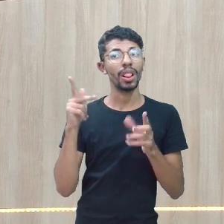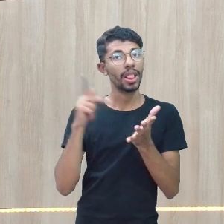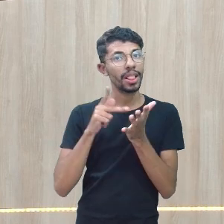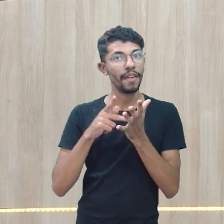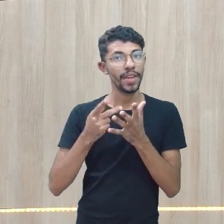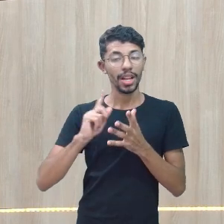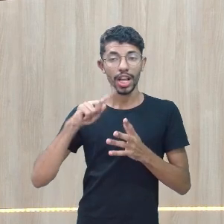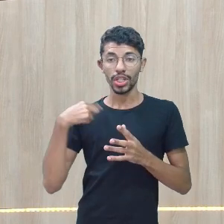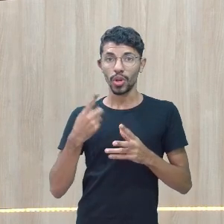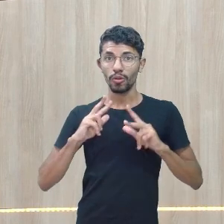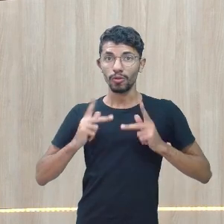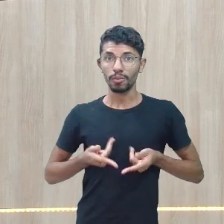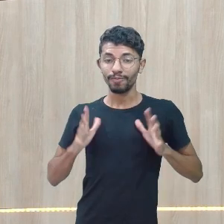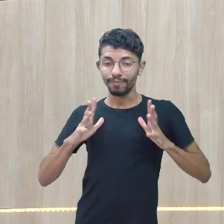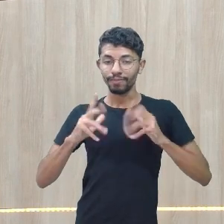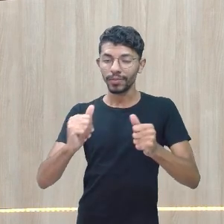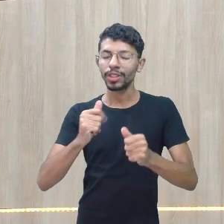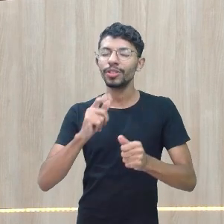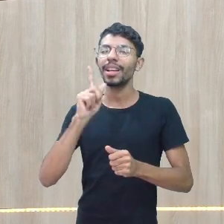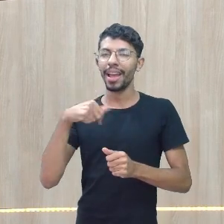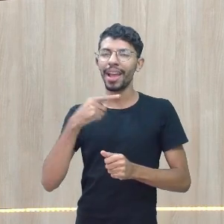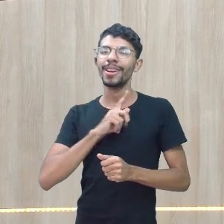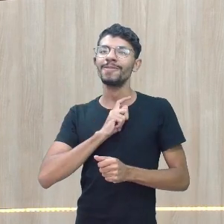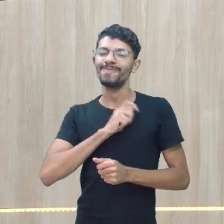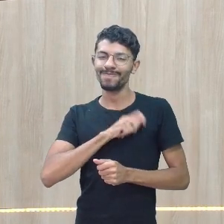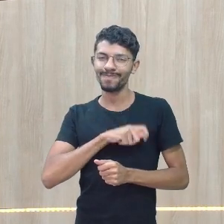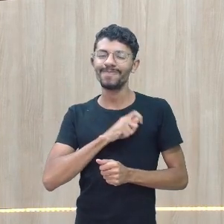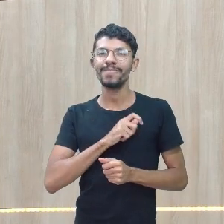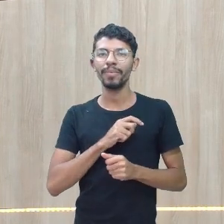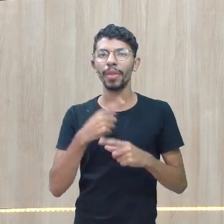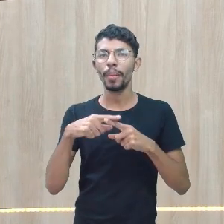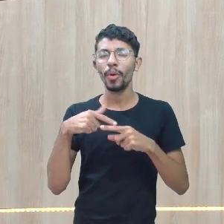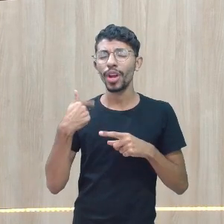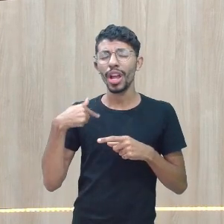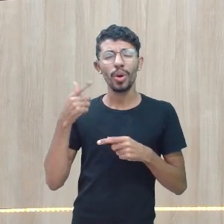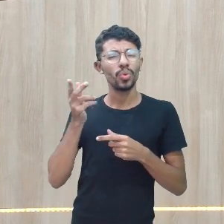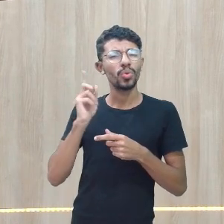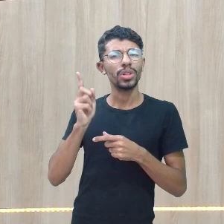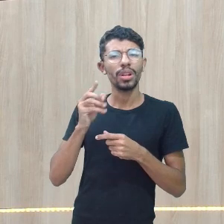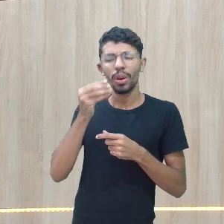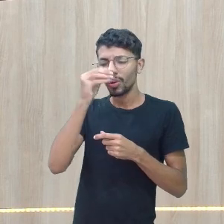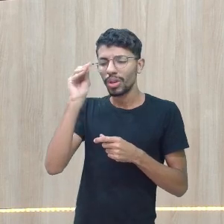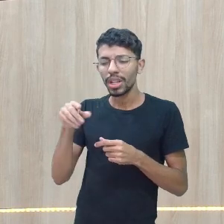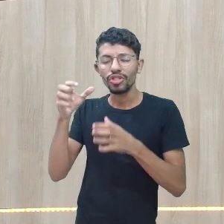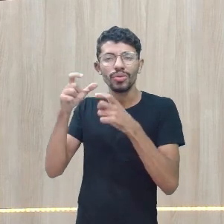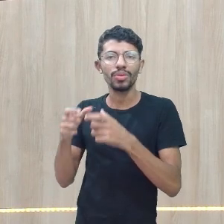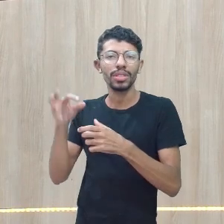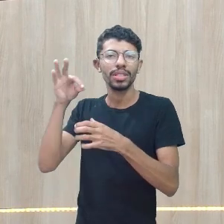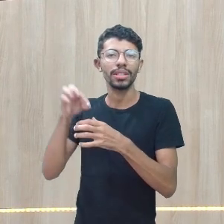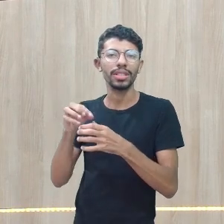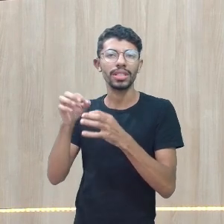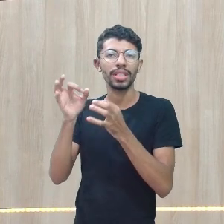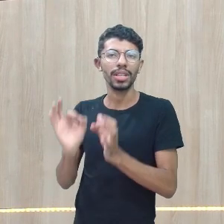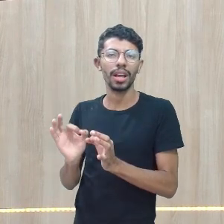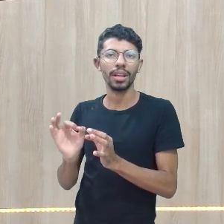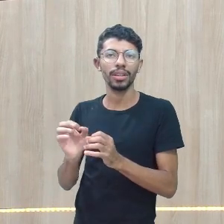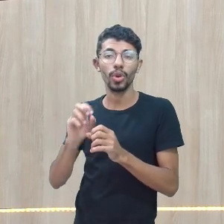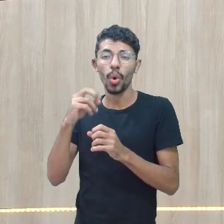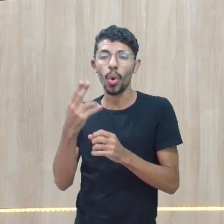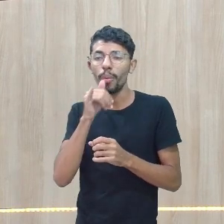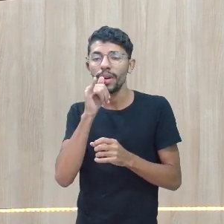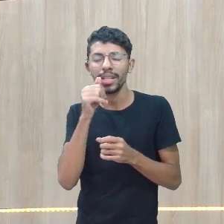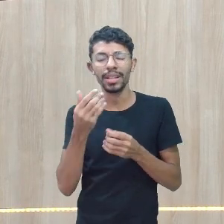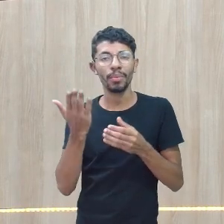não deposito no lixo, quando eu não, vamos dizer assim, eu guardo aquele material para ser utilizado depois. A questão